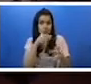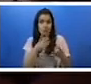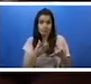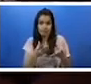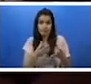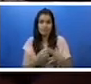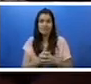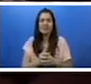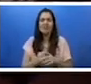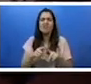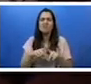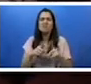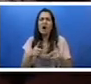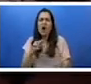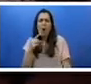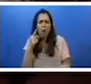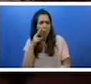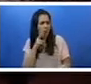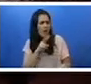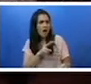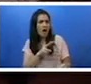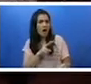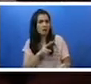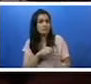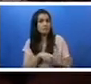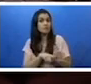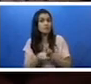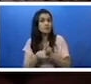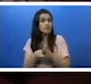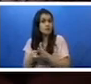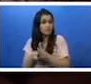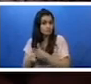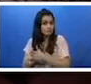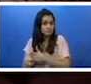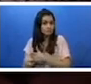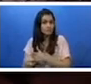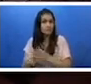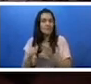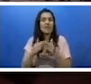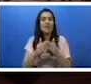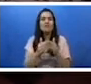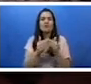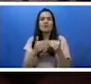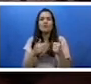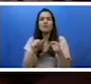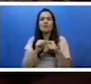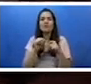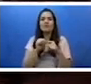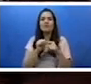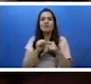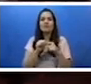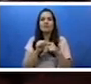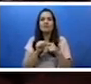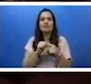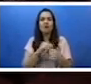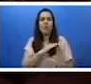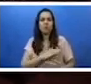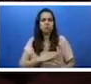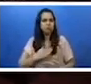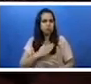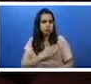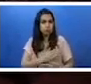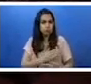eles foram olhar, eles acharam melhor fazer uma investigação. E eles pediram para eu fazer uma ultrassonografia.